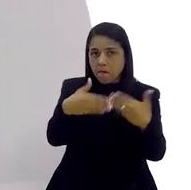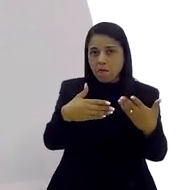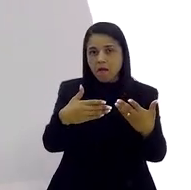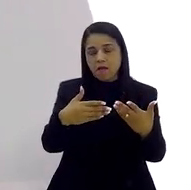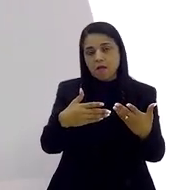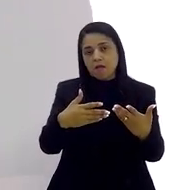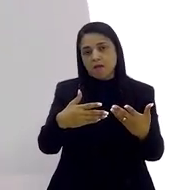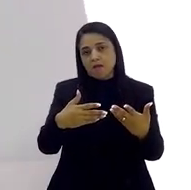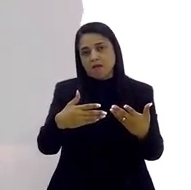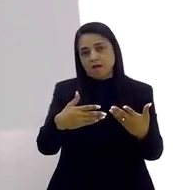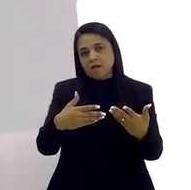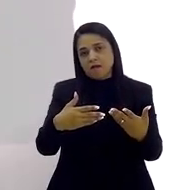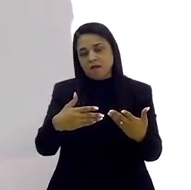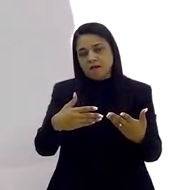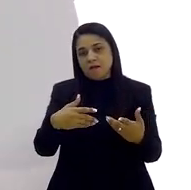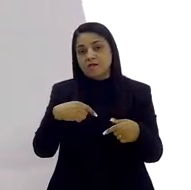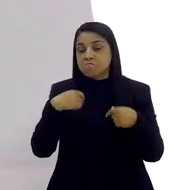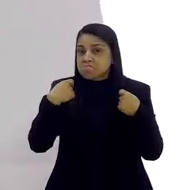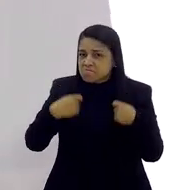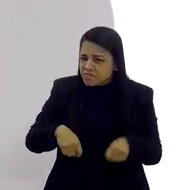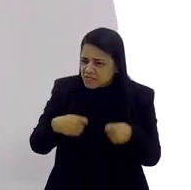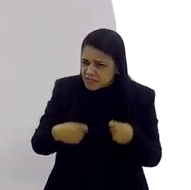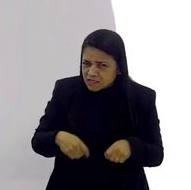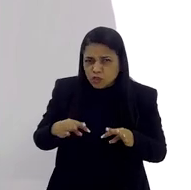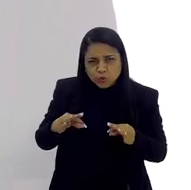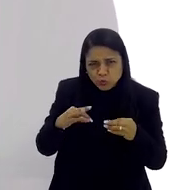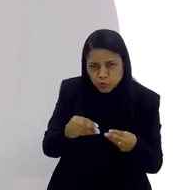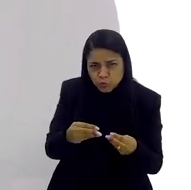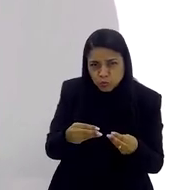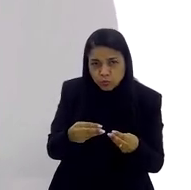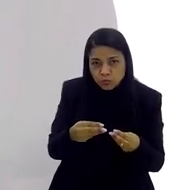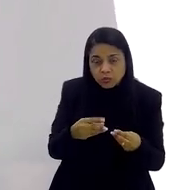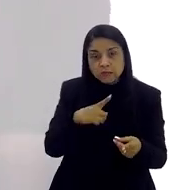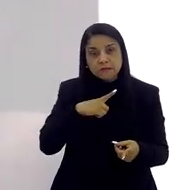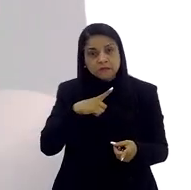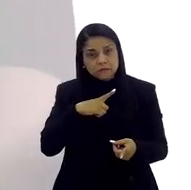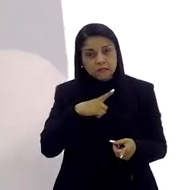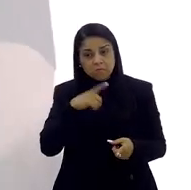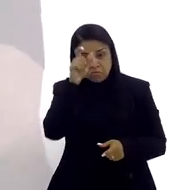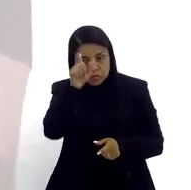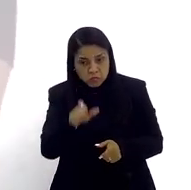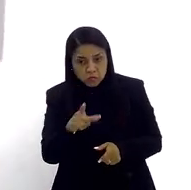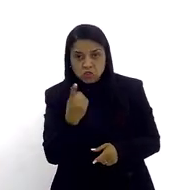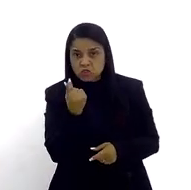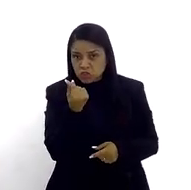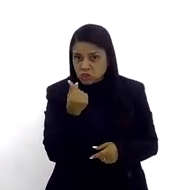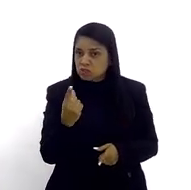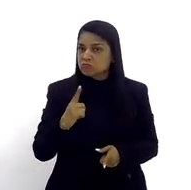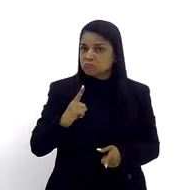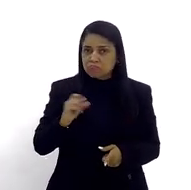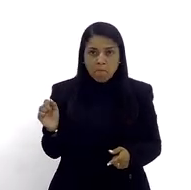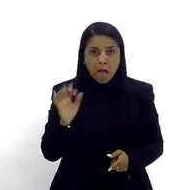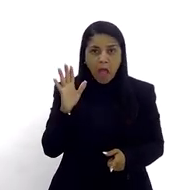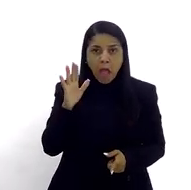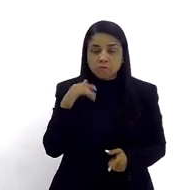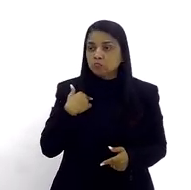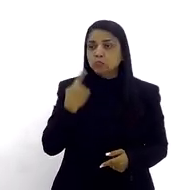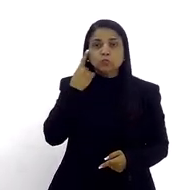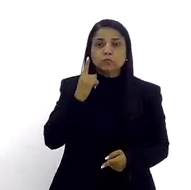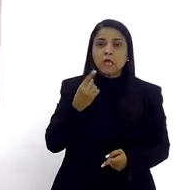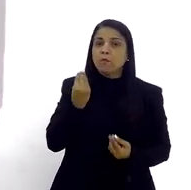que a gente e a gente precisa de tudo isso tem gente que tem dinheiro que não sabe o que faz